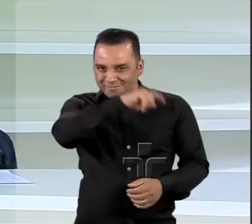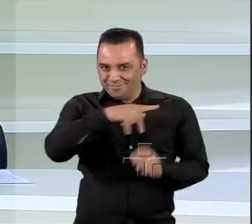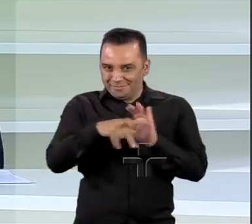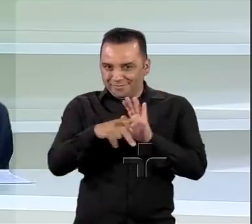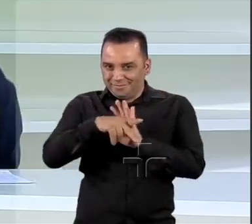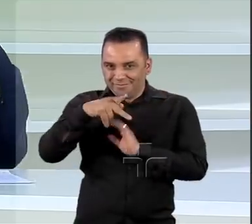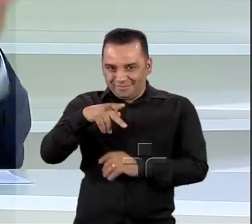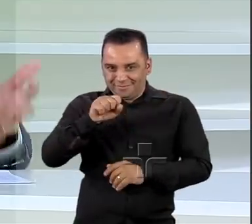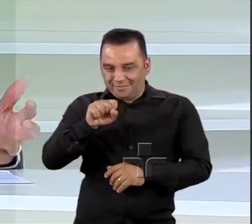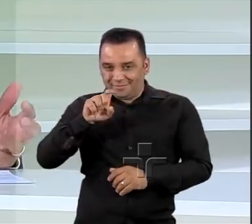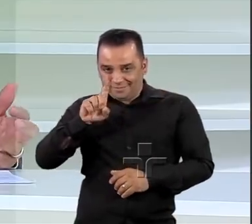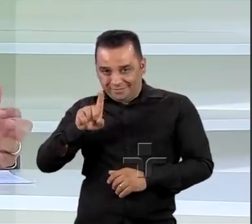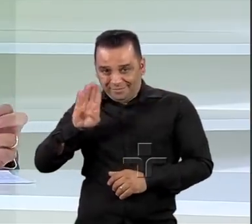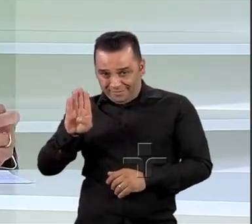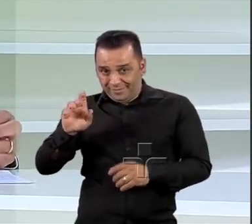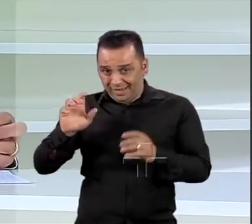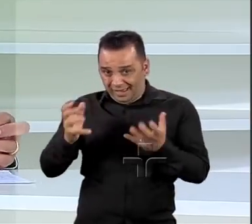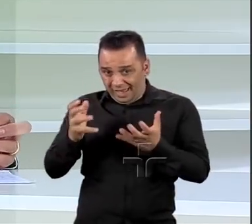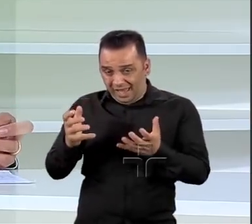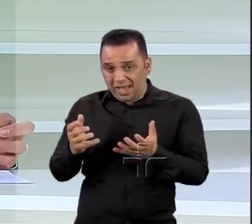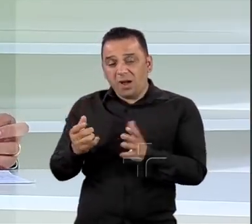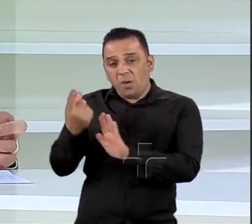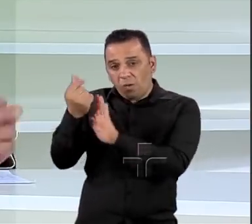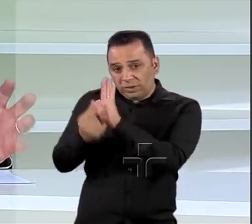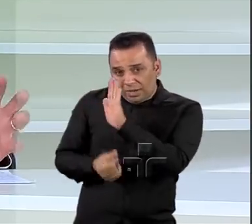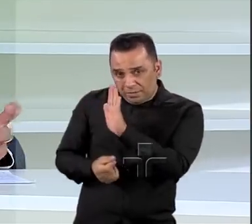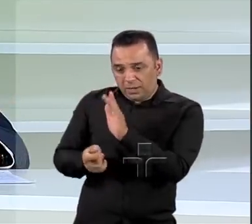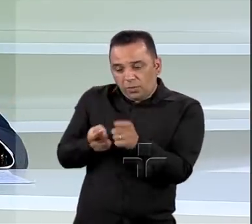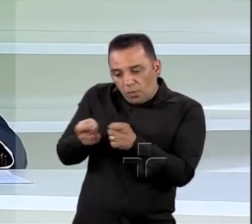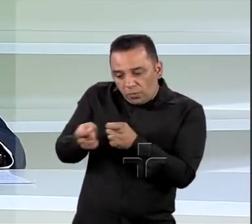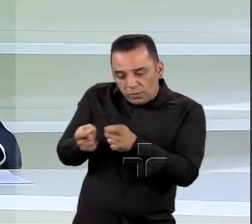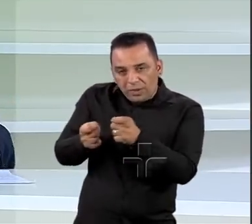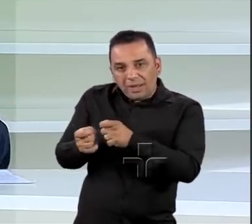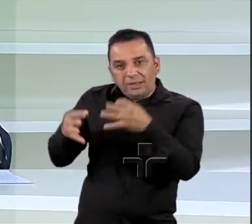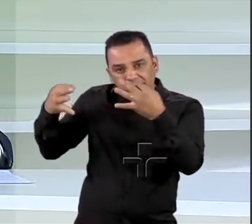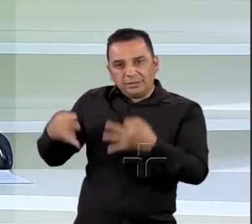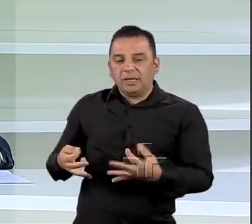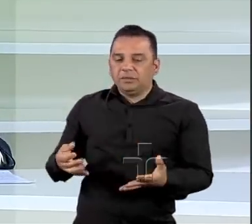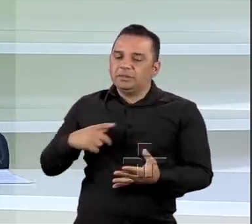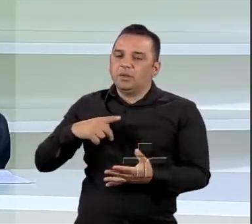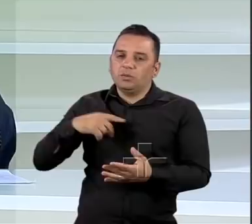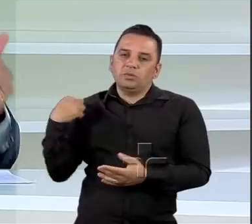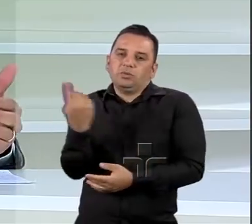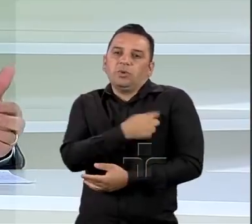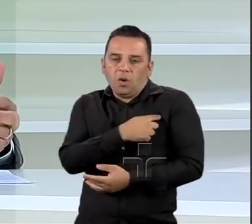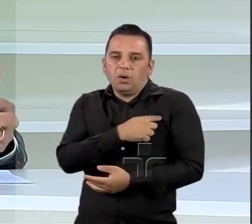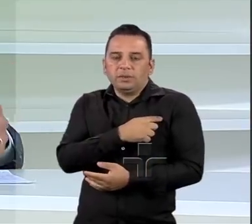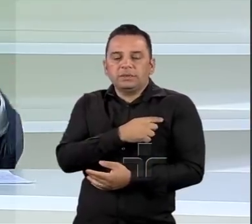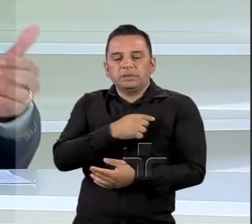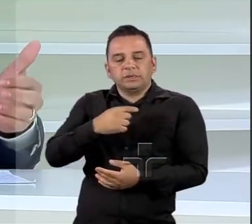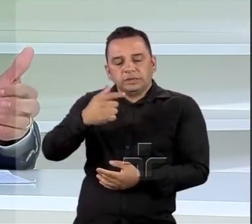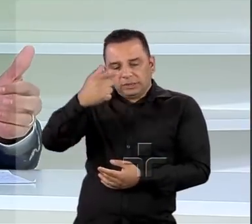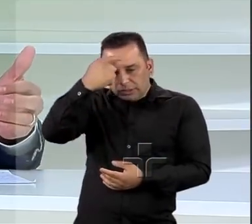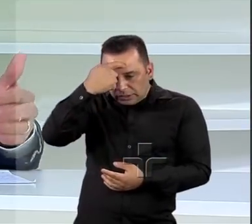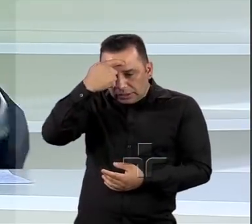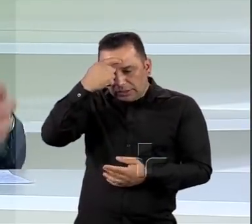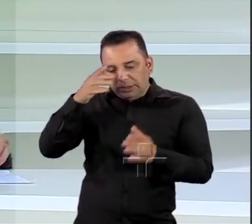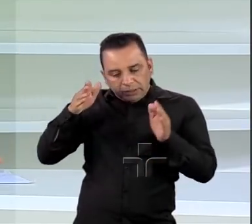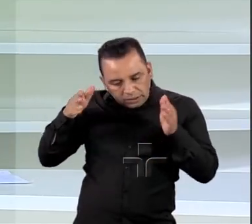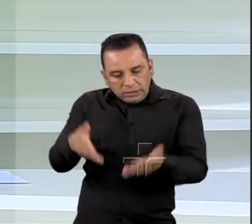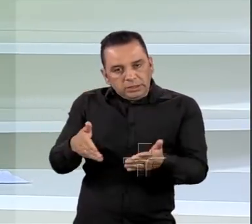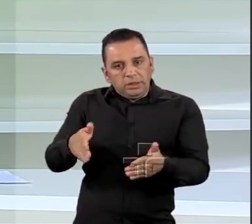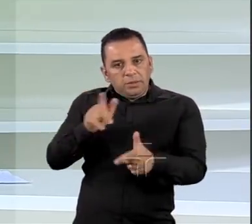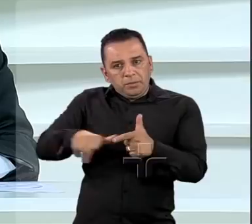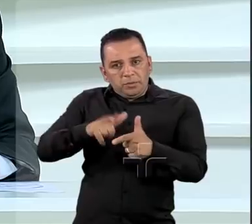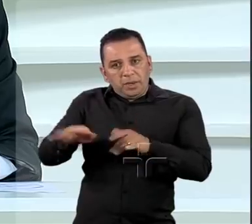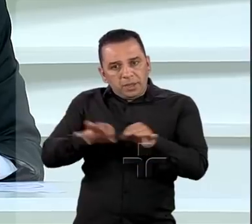contas, entendendo que há um déficit primário a ser resolvido. Então, nós vamos ter que enfrentar com sabedoria, criatividade e